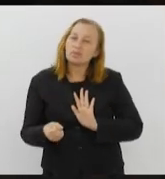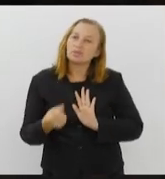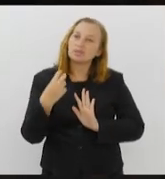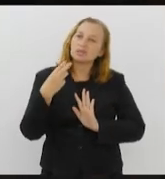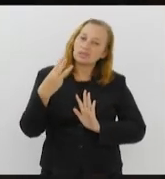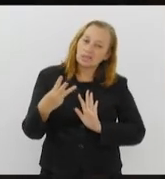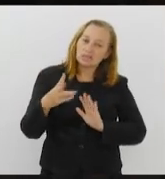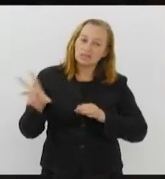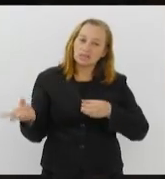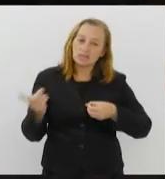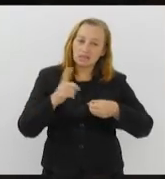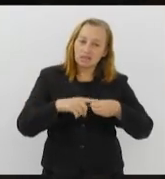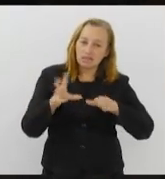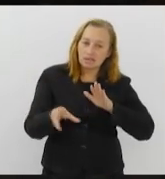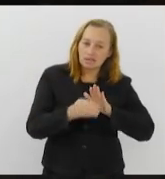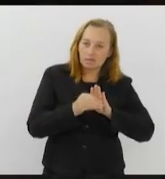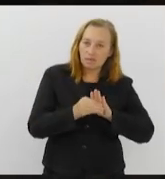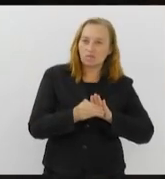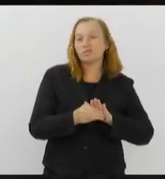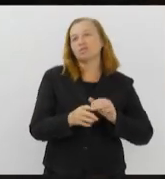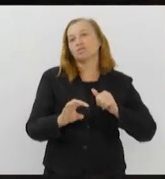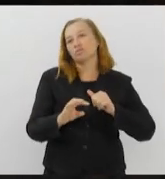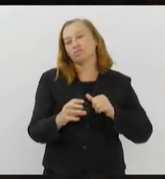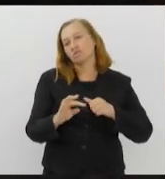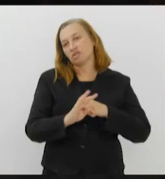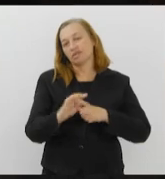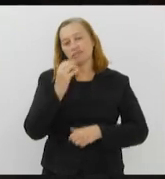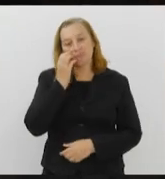3 emendas e retorna às comissões.